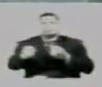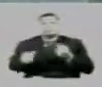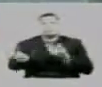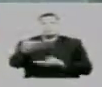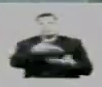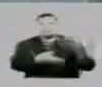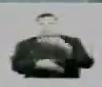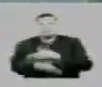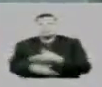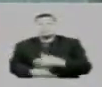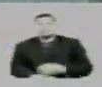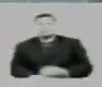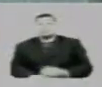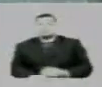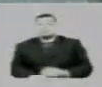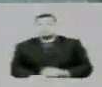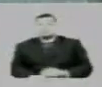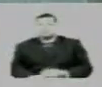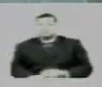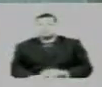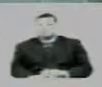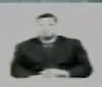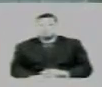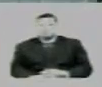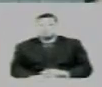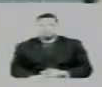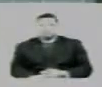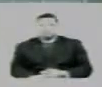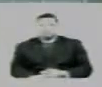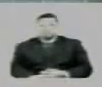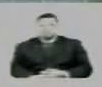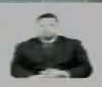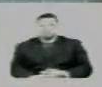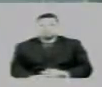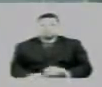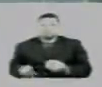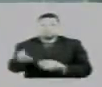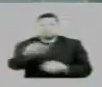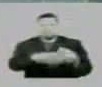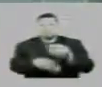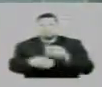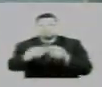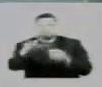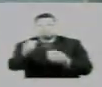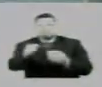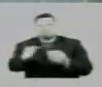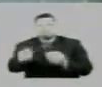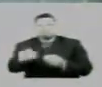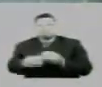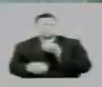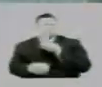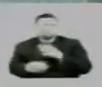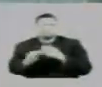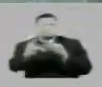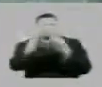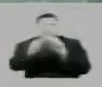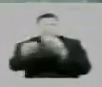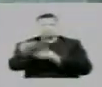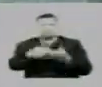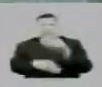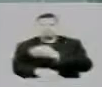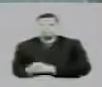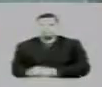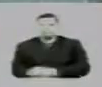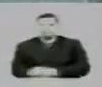do Tribunal de Contas da União, da Controladoria Geral da União, acatada pela Caixa Econômica Federal, que